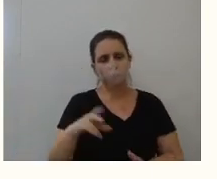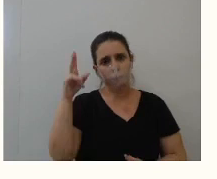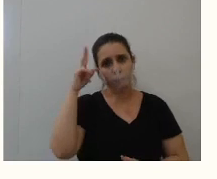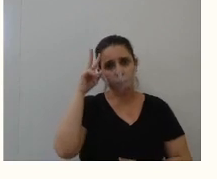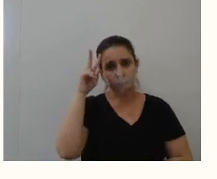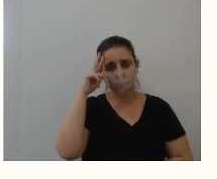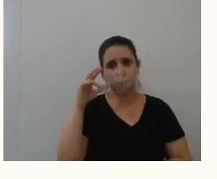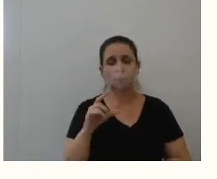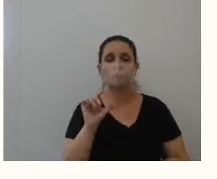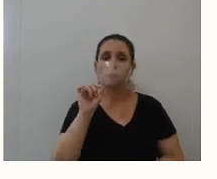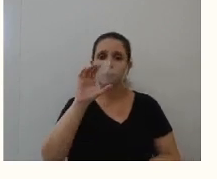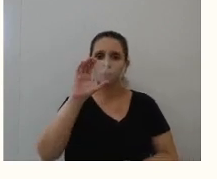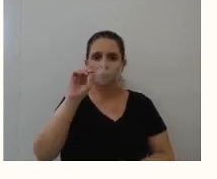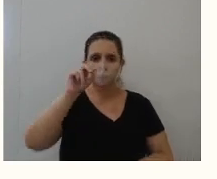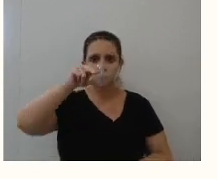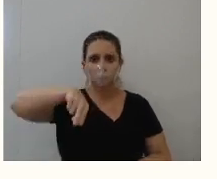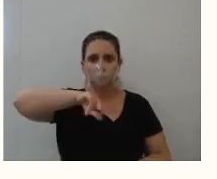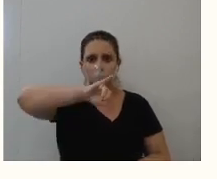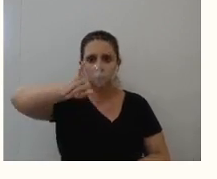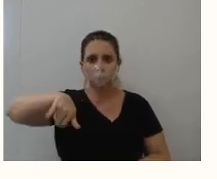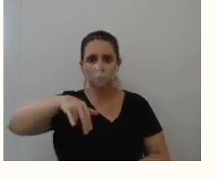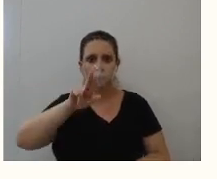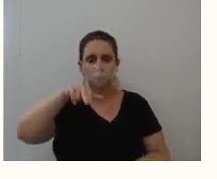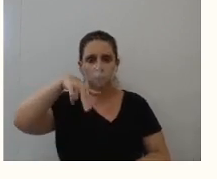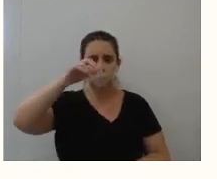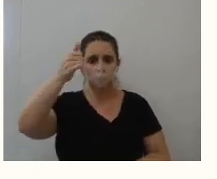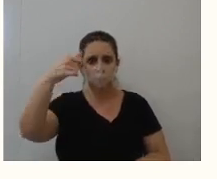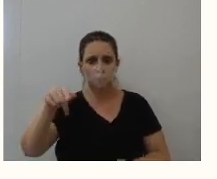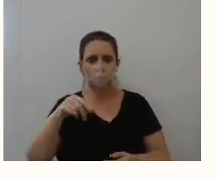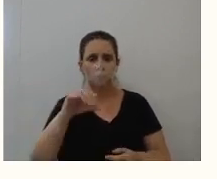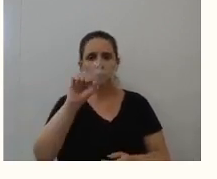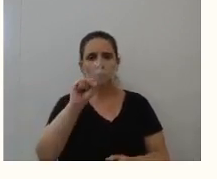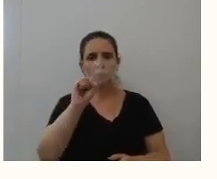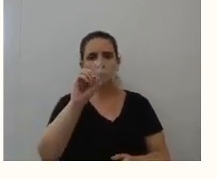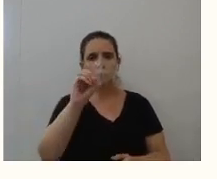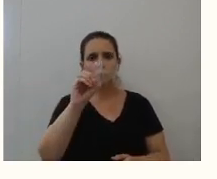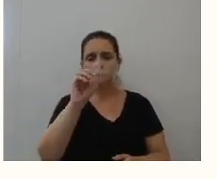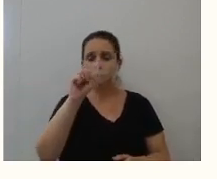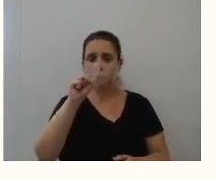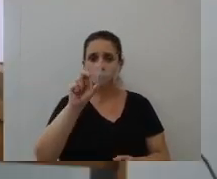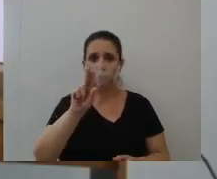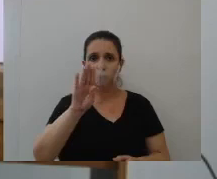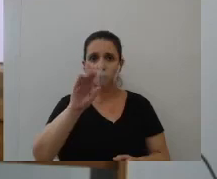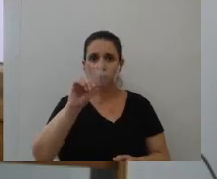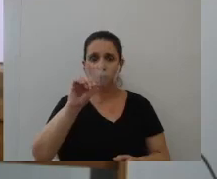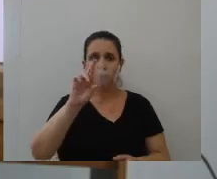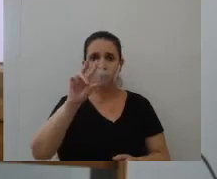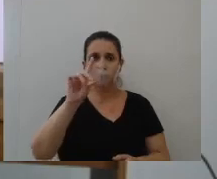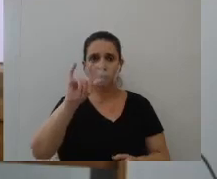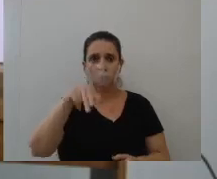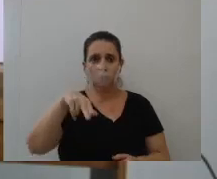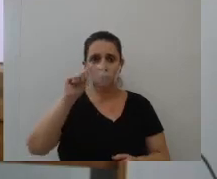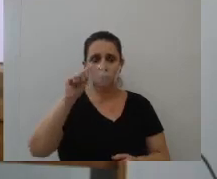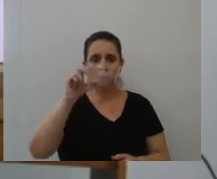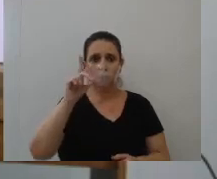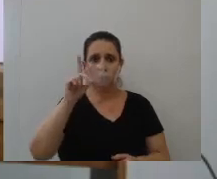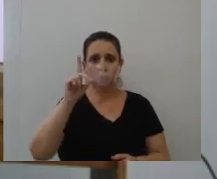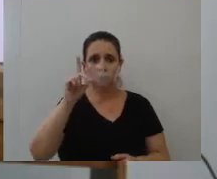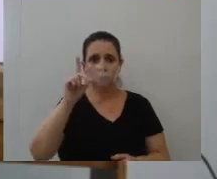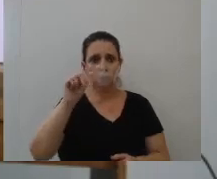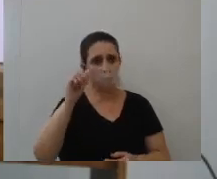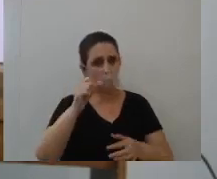que são conjunções subordinativas, por quê? Porque elas vão introduzir orações